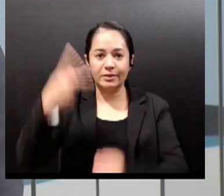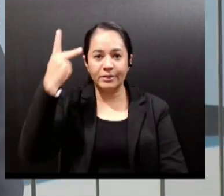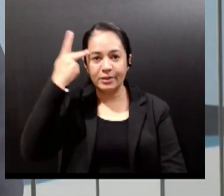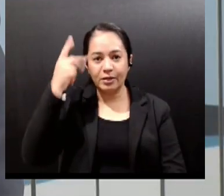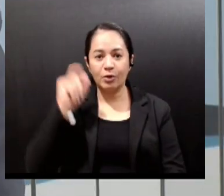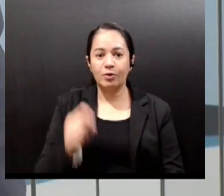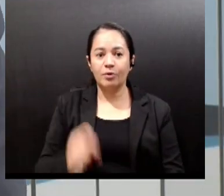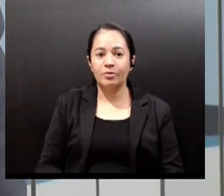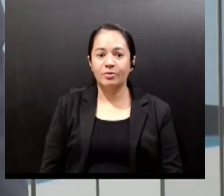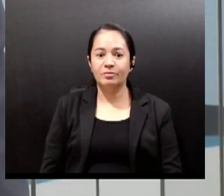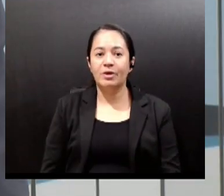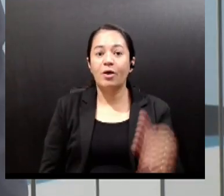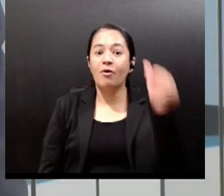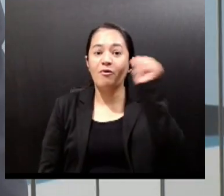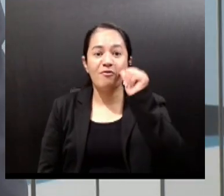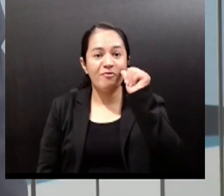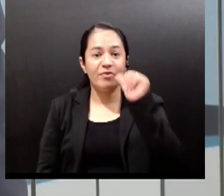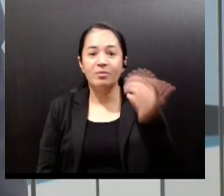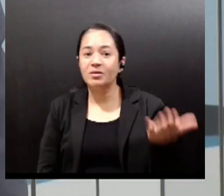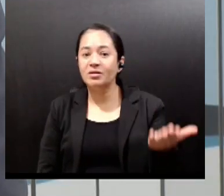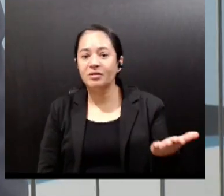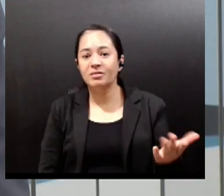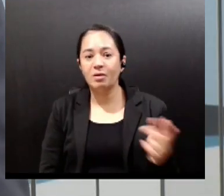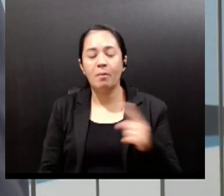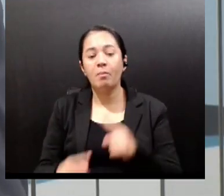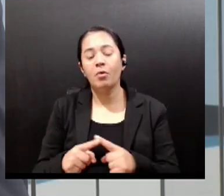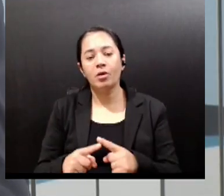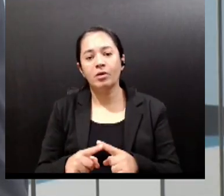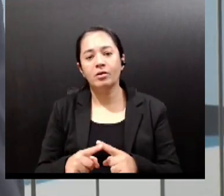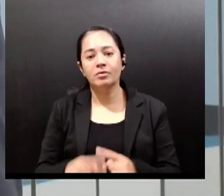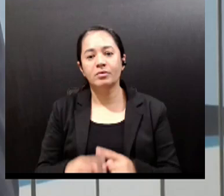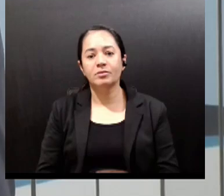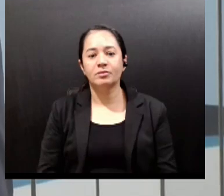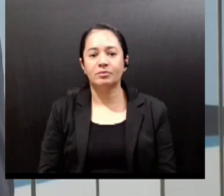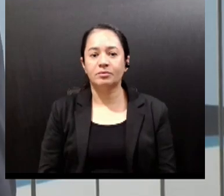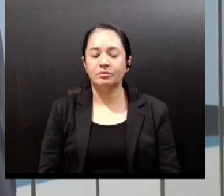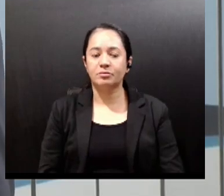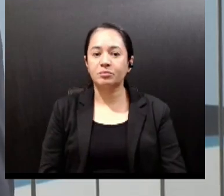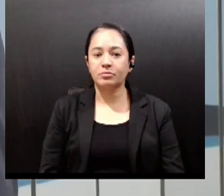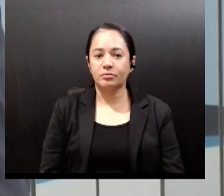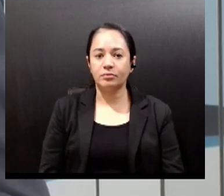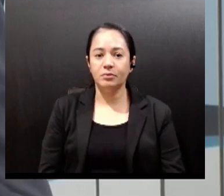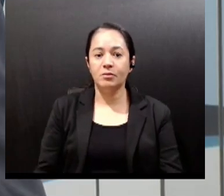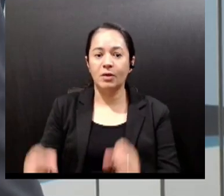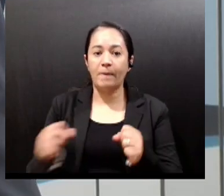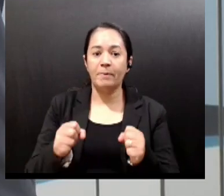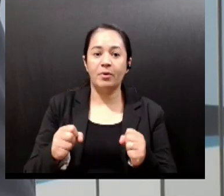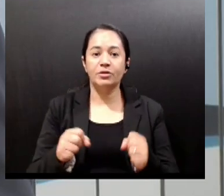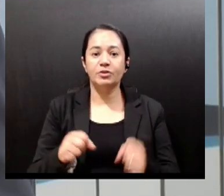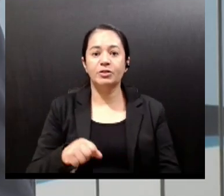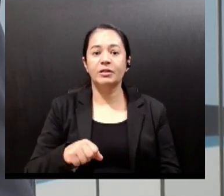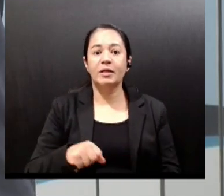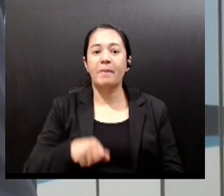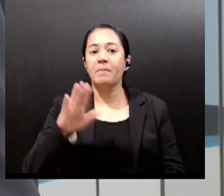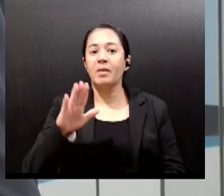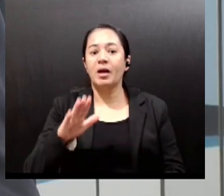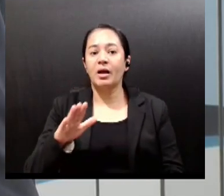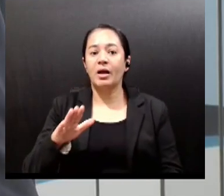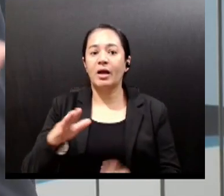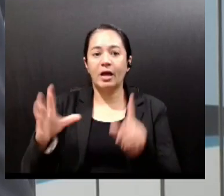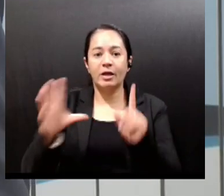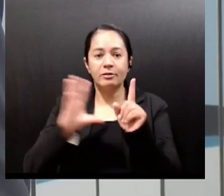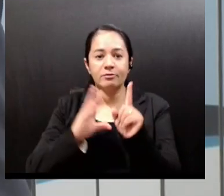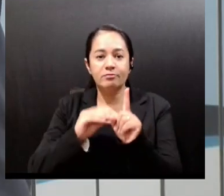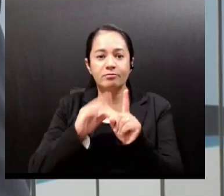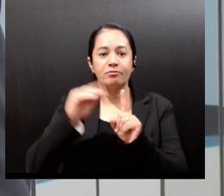feminino. Por que o público feminino? Porque é aquele que pode sofrer mais riscos de assédio moral, assédio